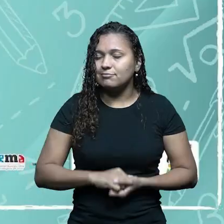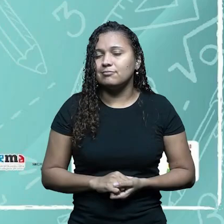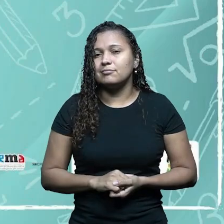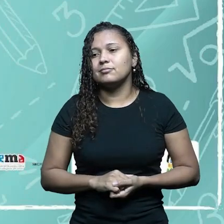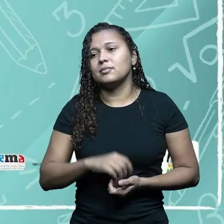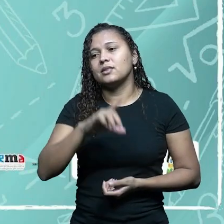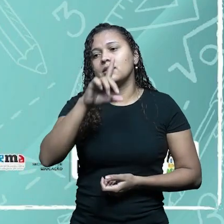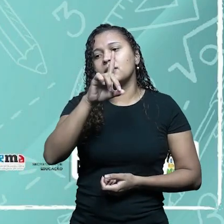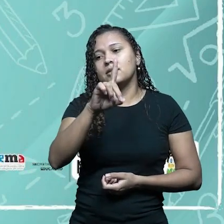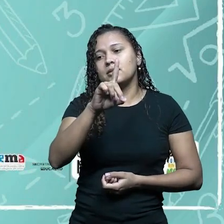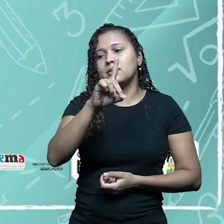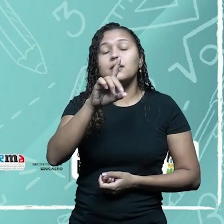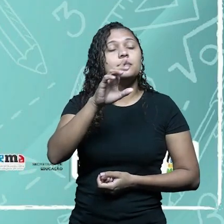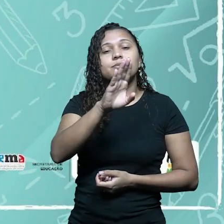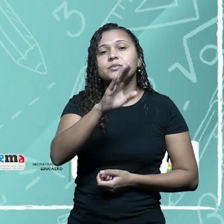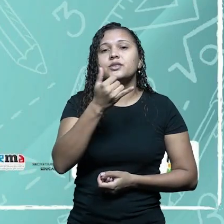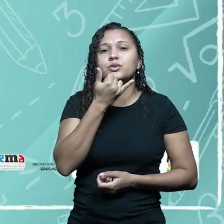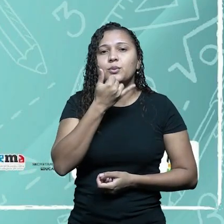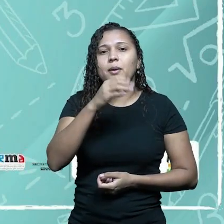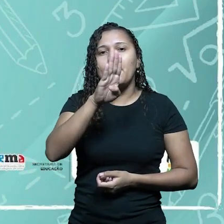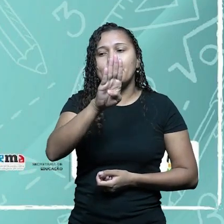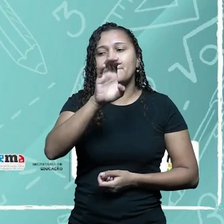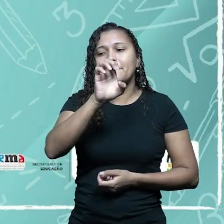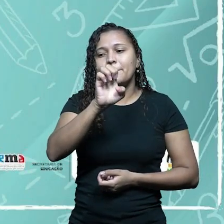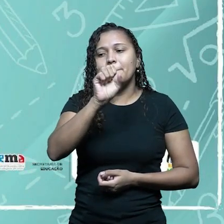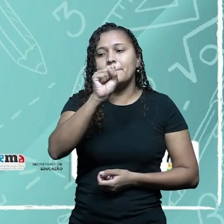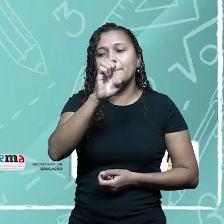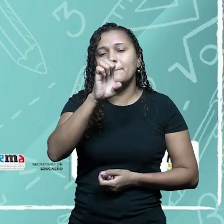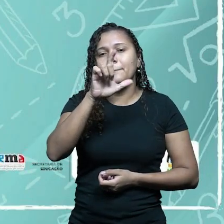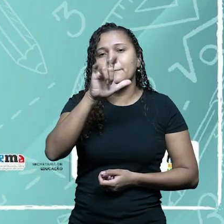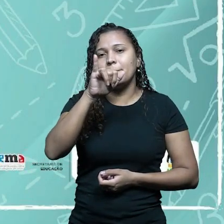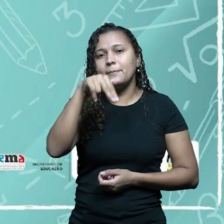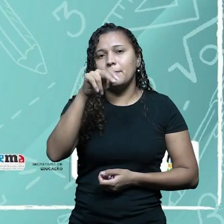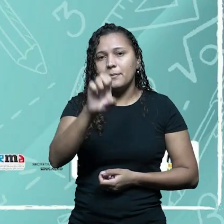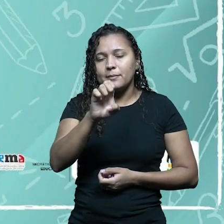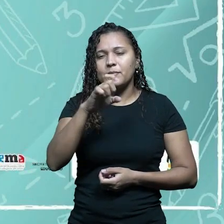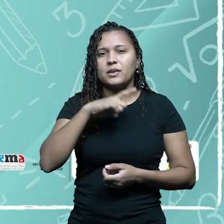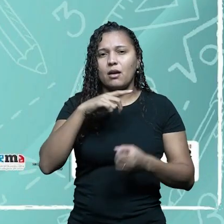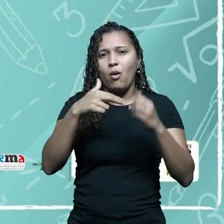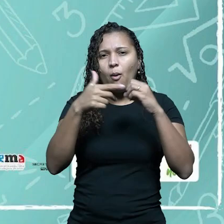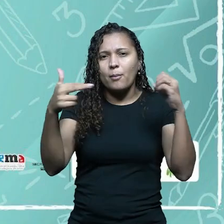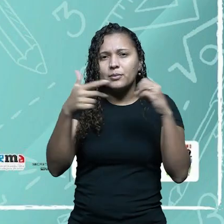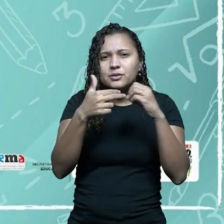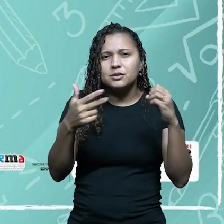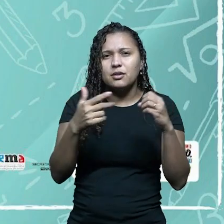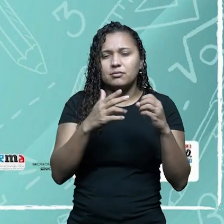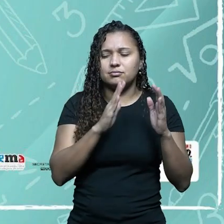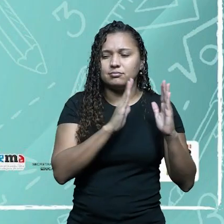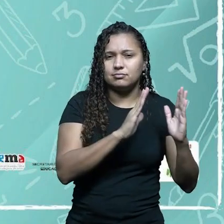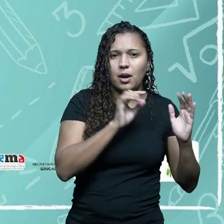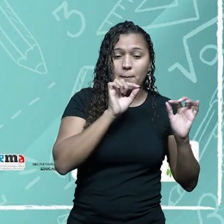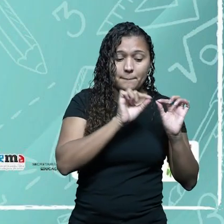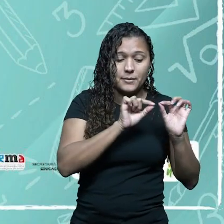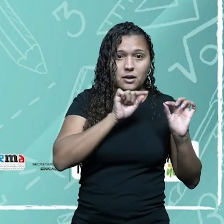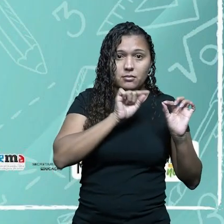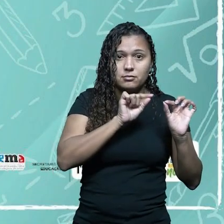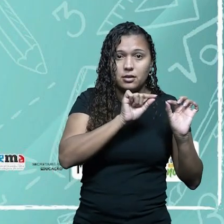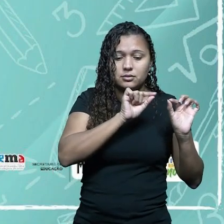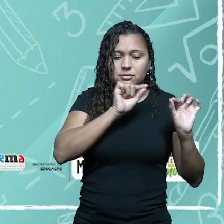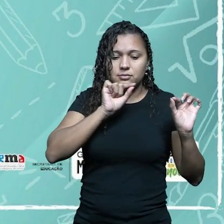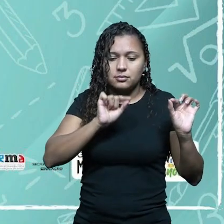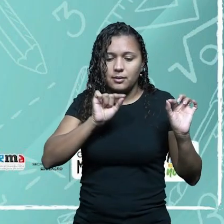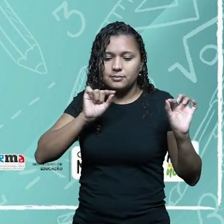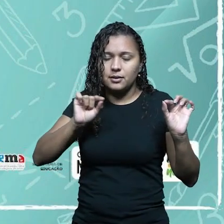cotas. Baseline irá dimensionar todos os segmentos dos objetos a partir do